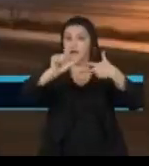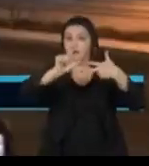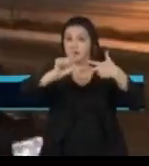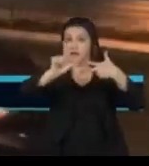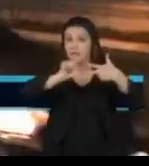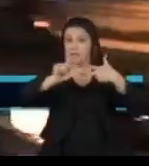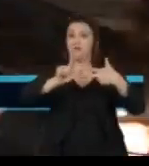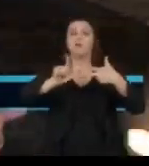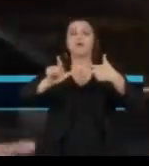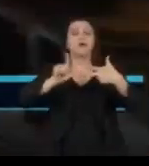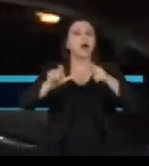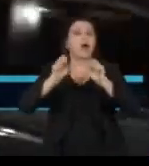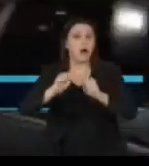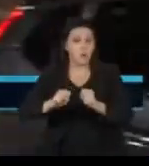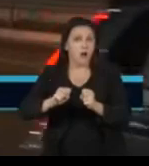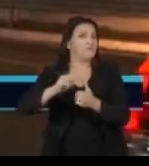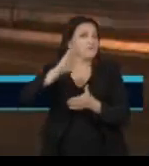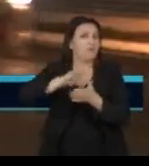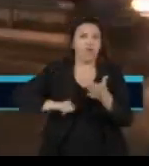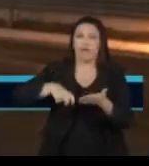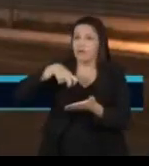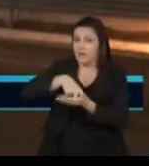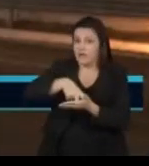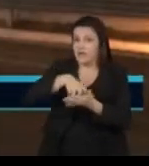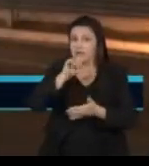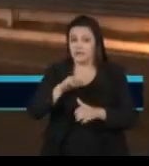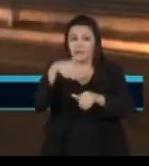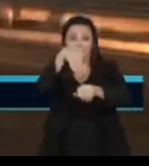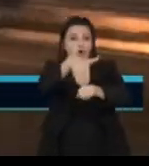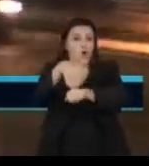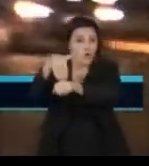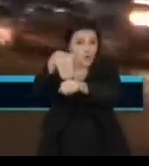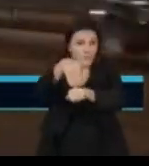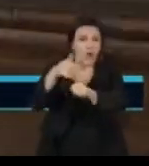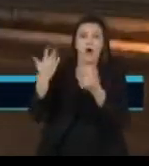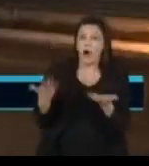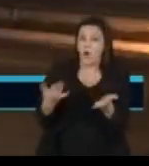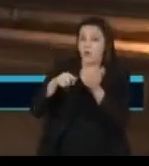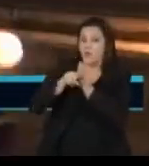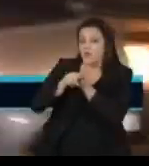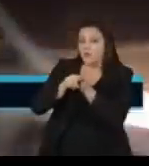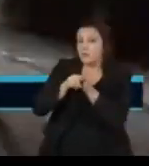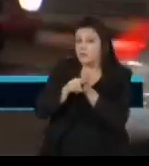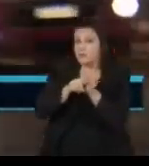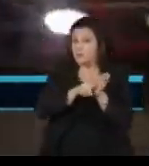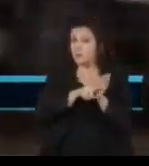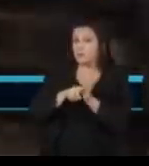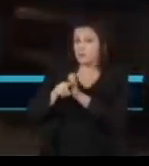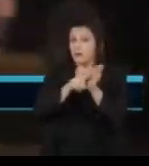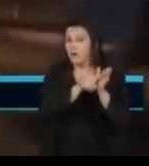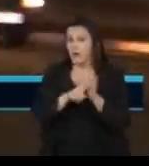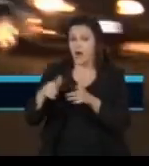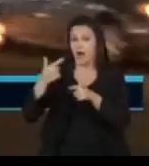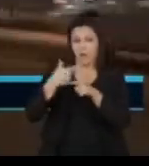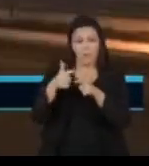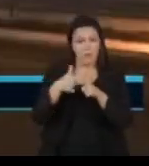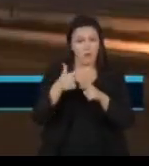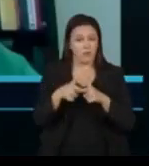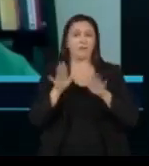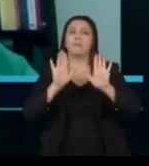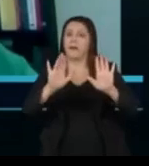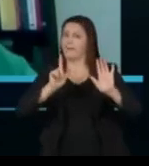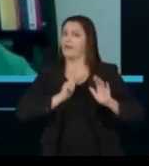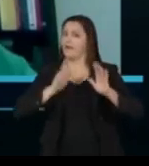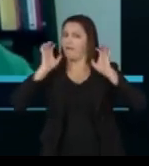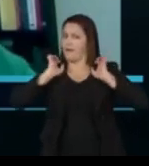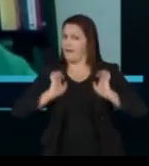mandato. Embora legalmente o fato de ser réu ou investigado não represente um problema, existe uma questão ética.